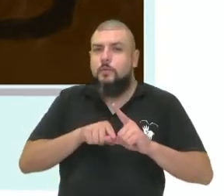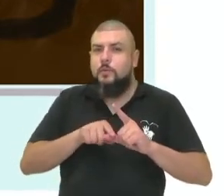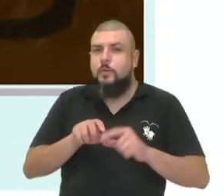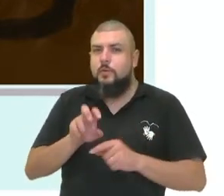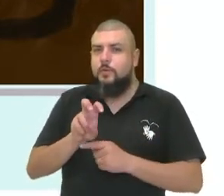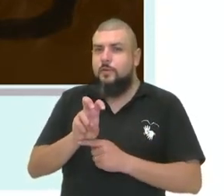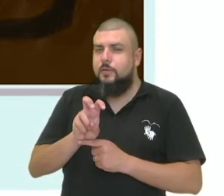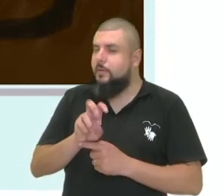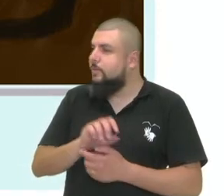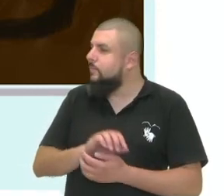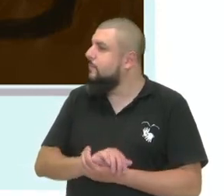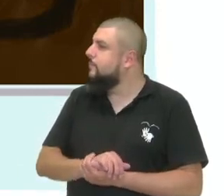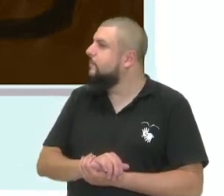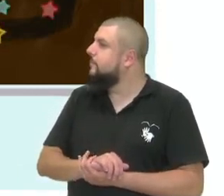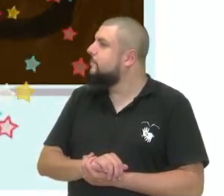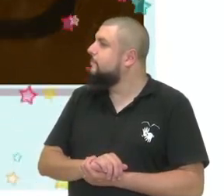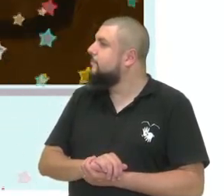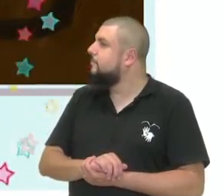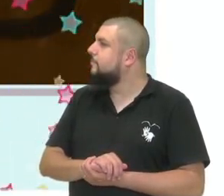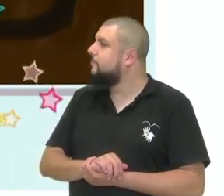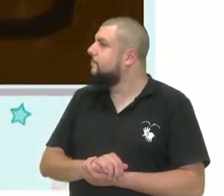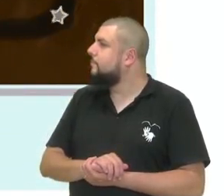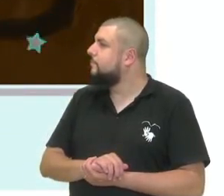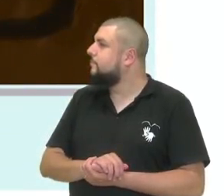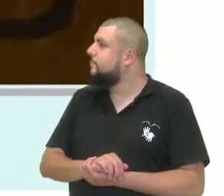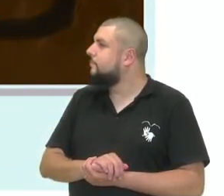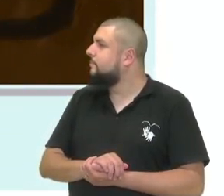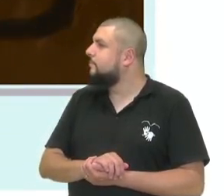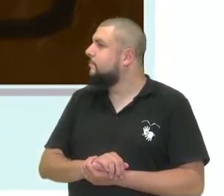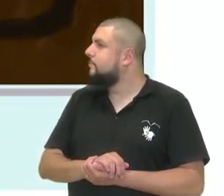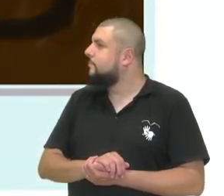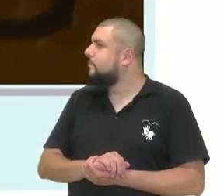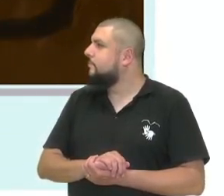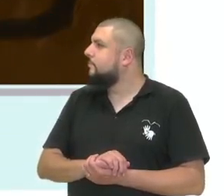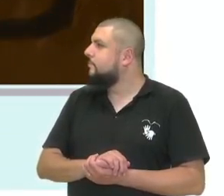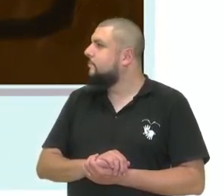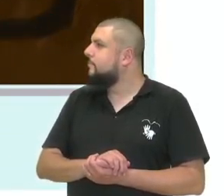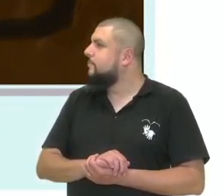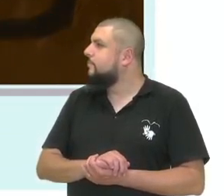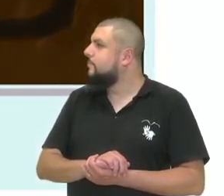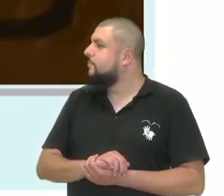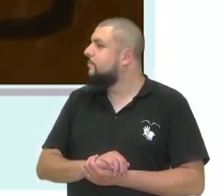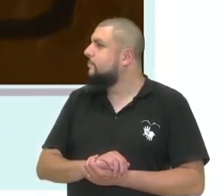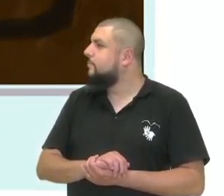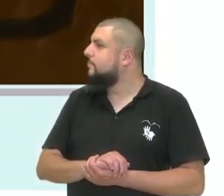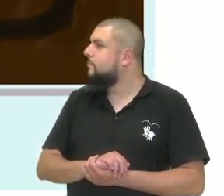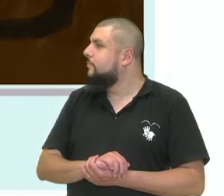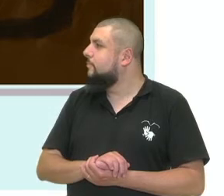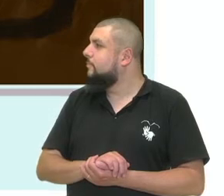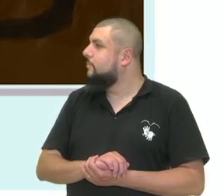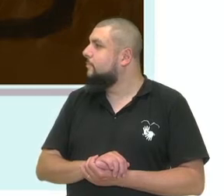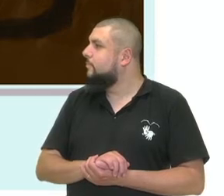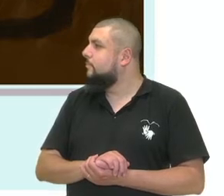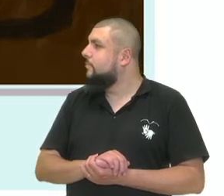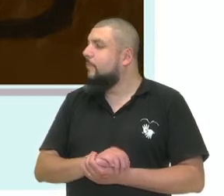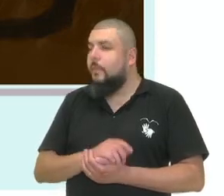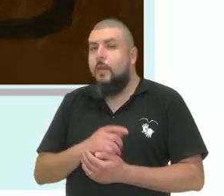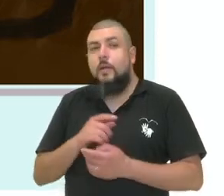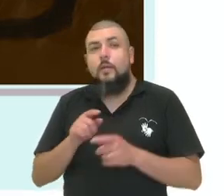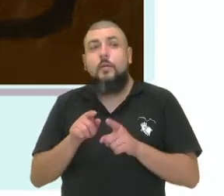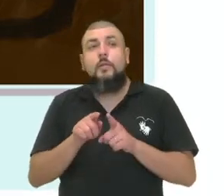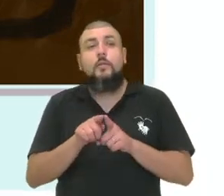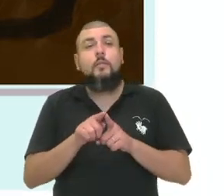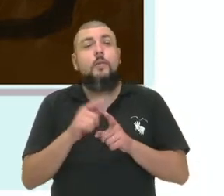vértice humano Então são cinco anos ah agora deu certinho tá vendo ó início ele vai aparecendo outras situações só